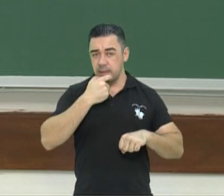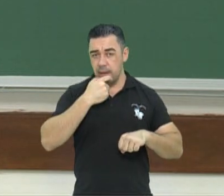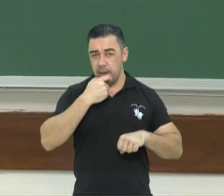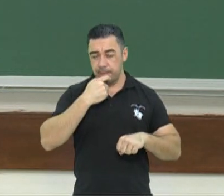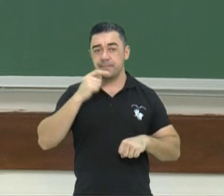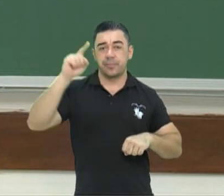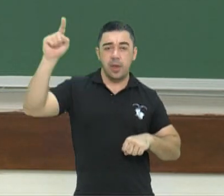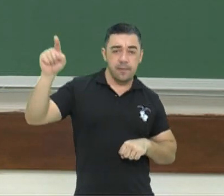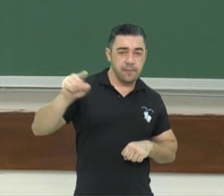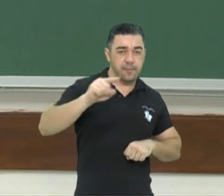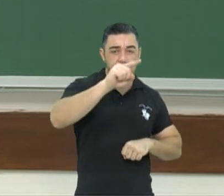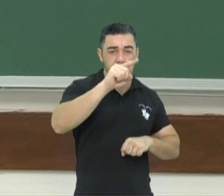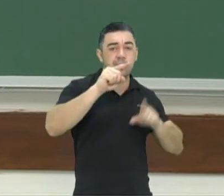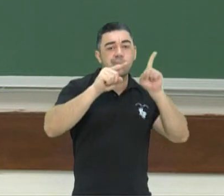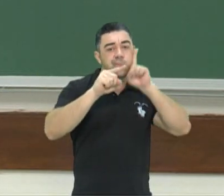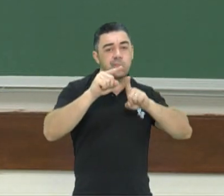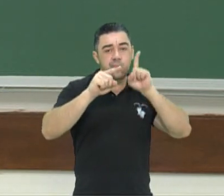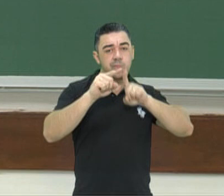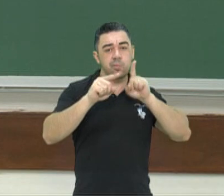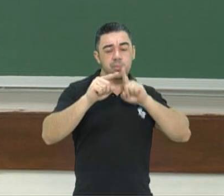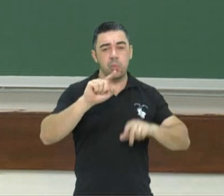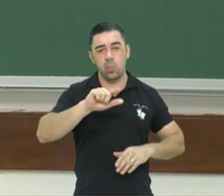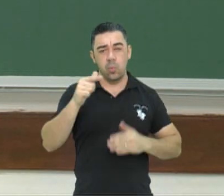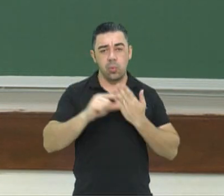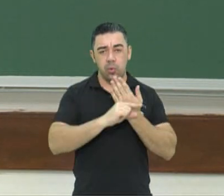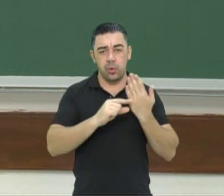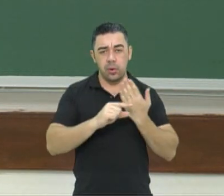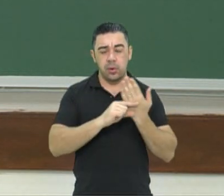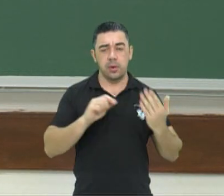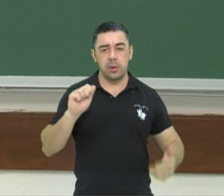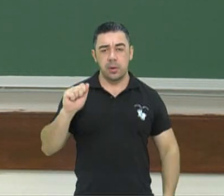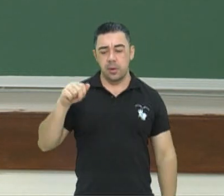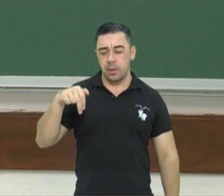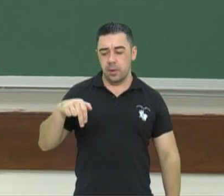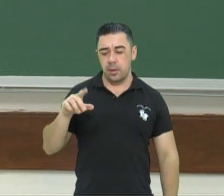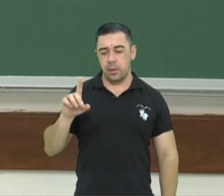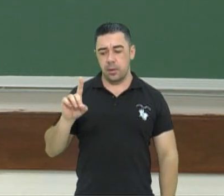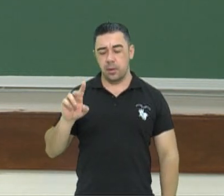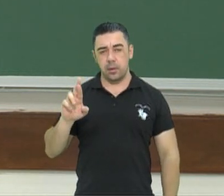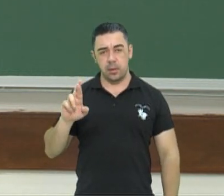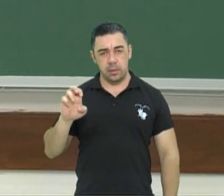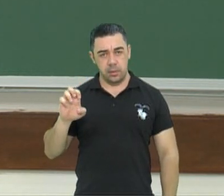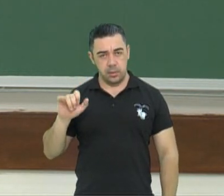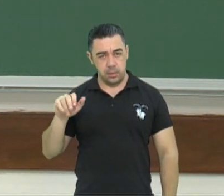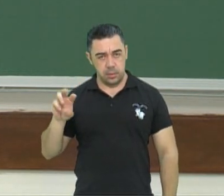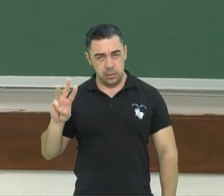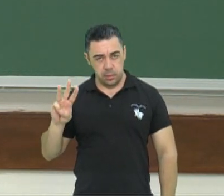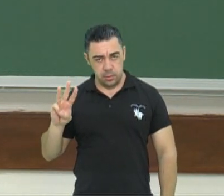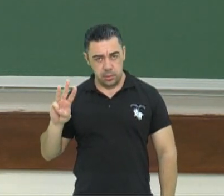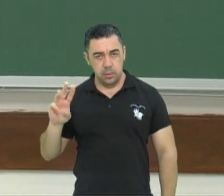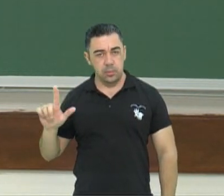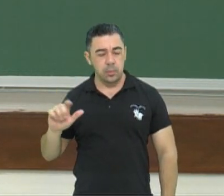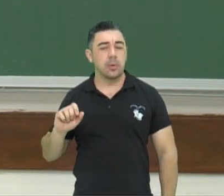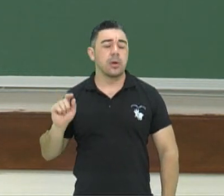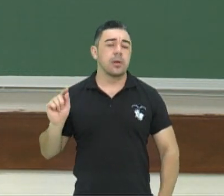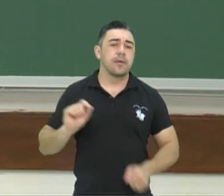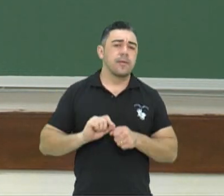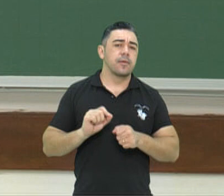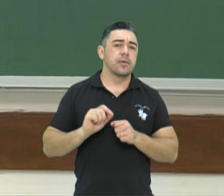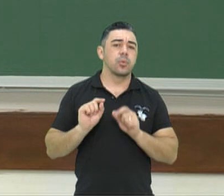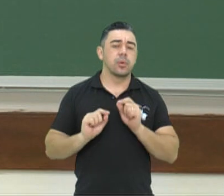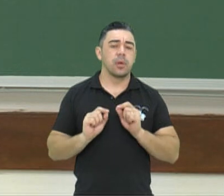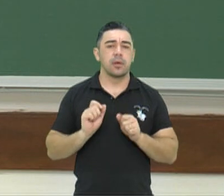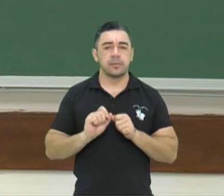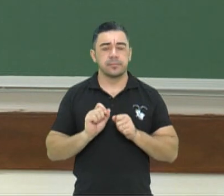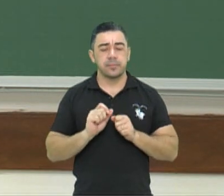para os Estados Unidos através de Andy Warhol. E ele, o que ele fez? Ele começou a pegar várias figuras de celebridades e começou a fazer